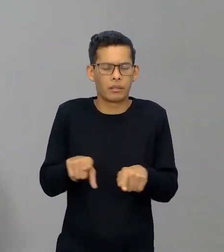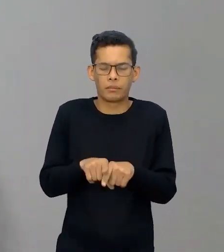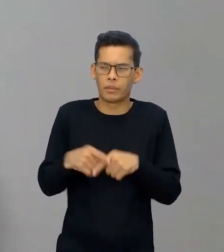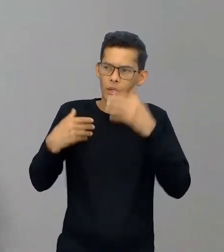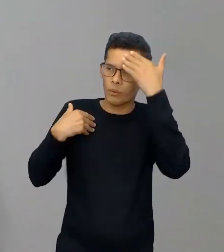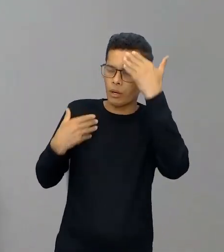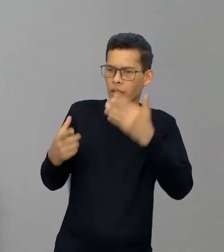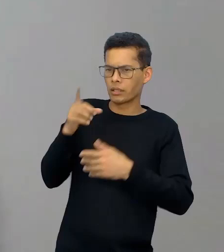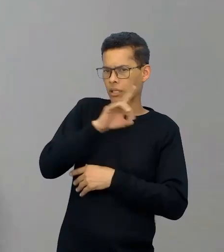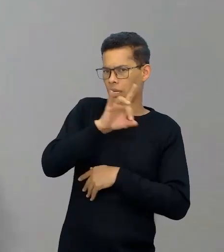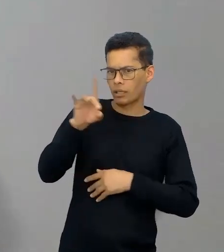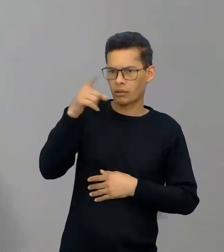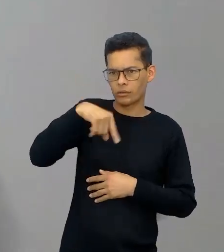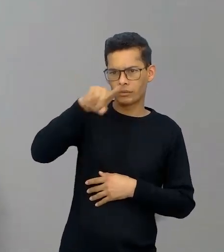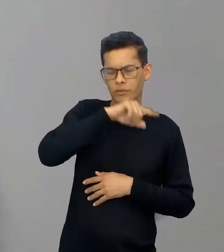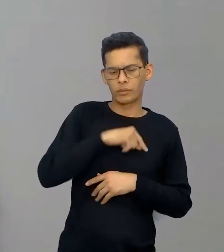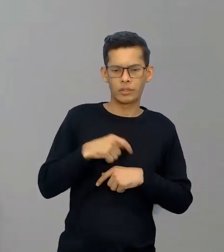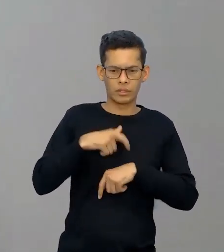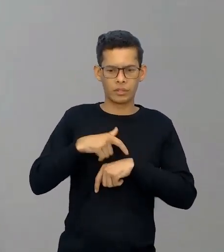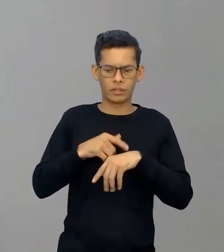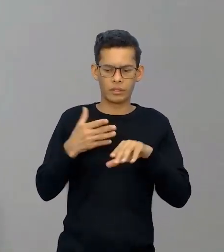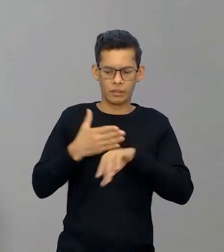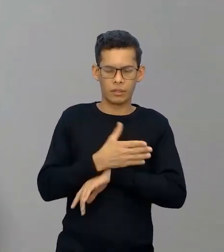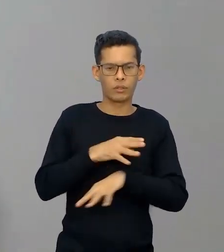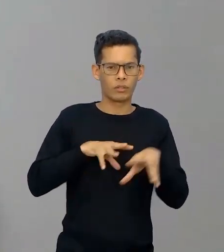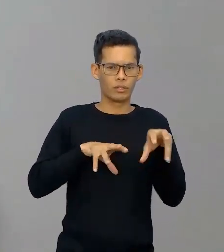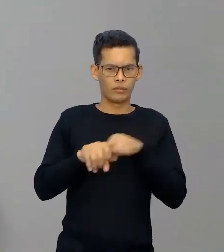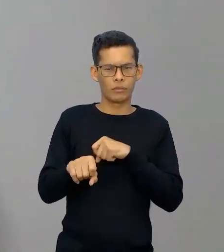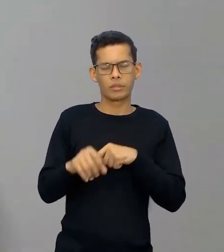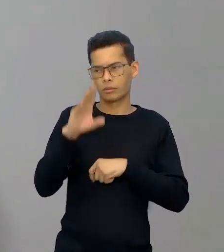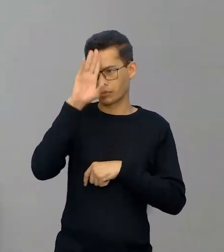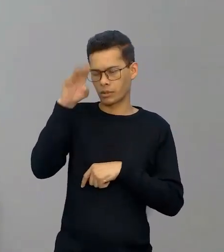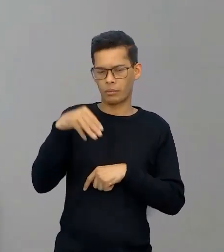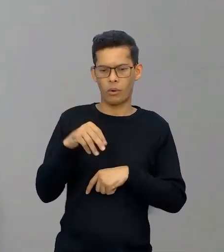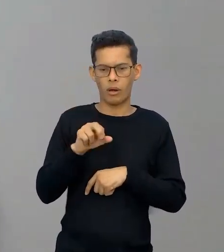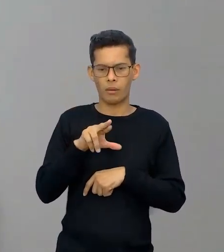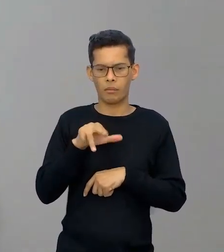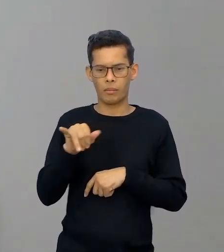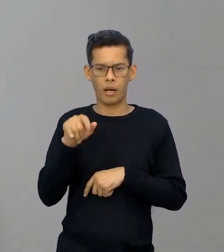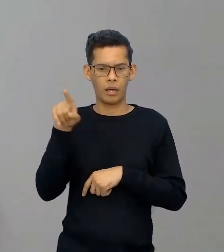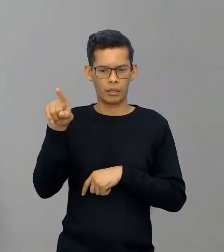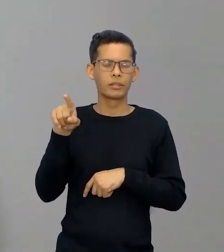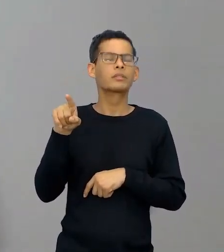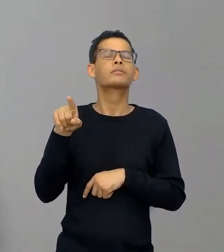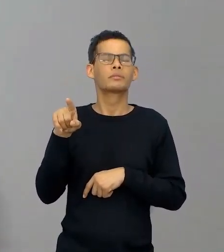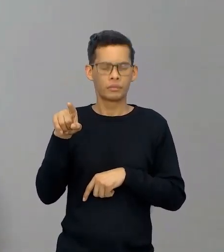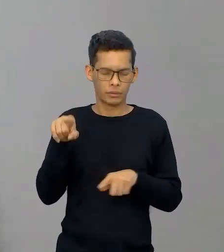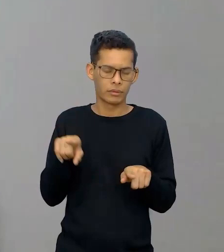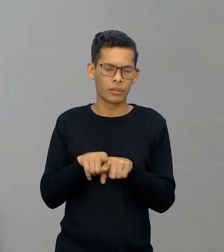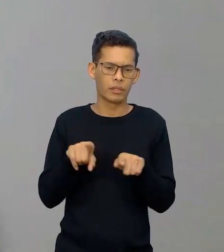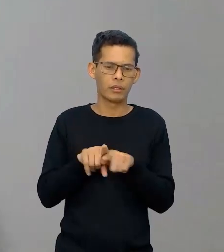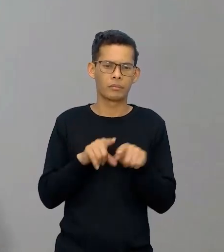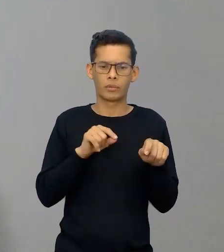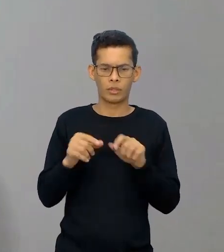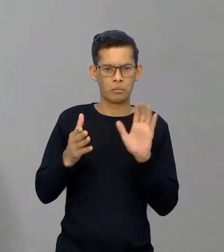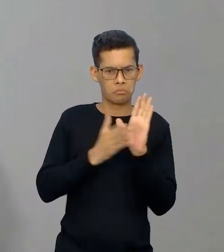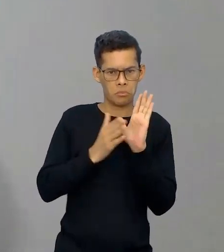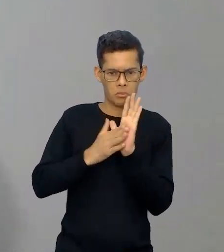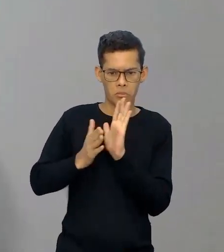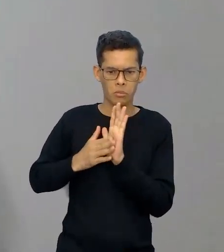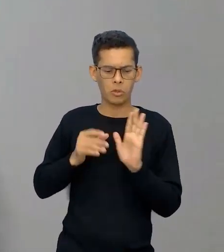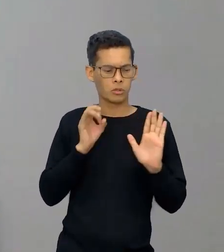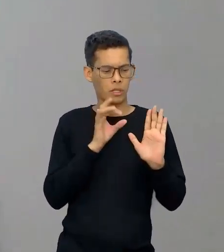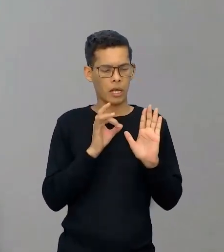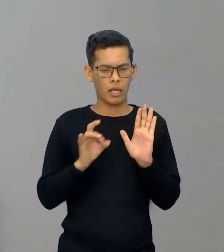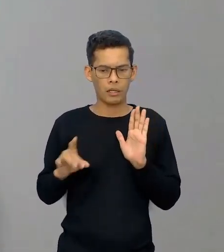também a todos que fizeram dessa formação possível, principalmente a Mari. Espero que todas as propostas de